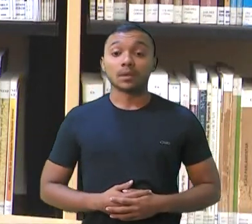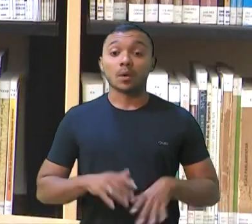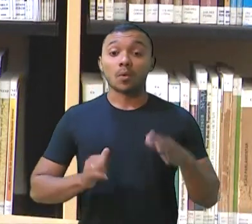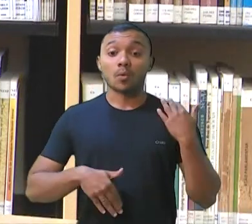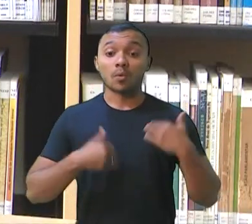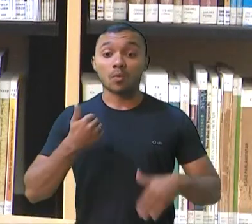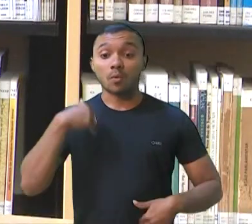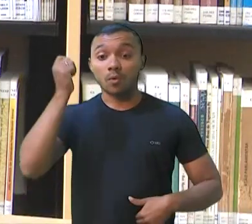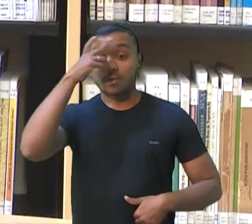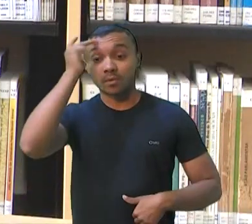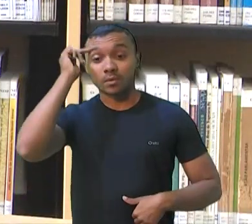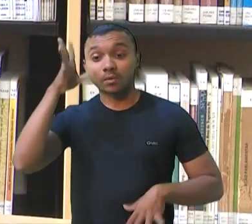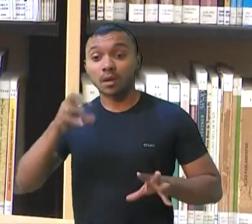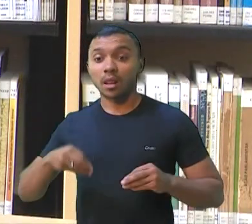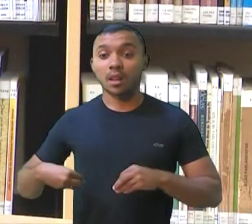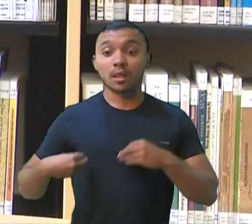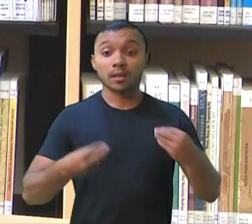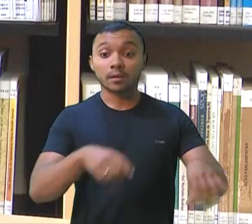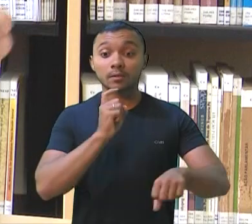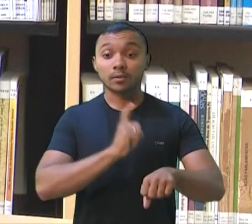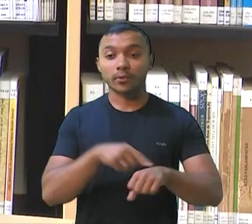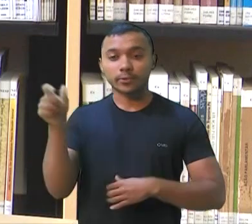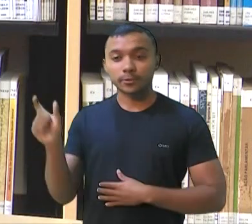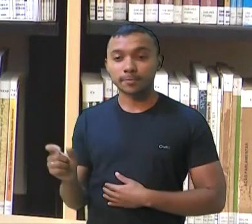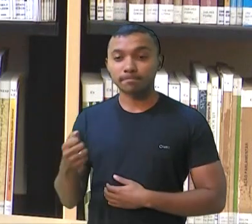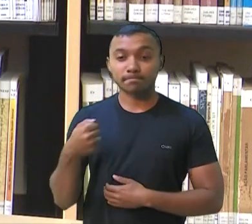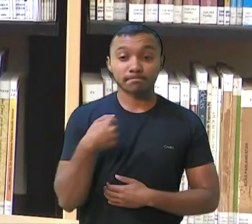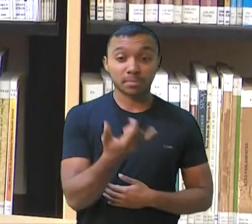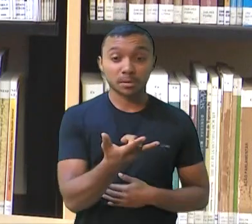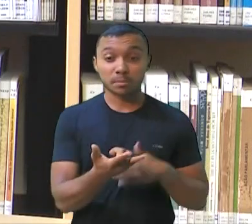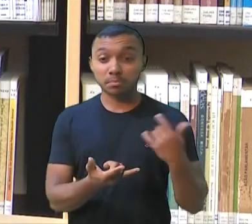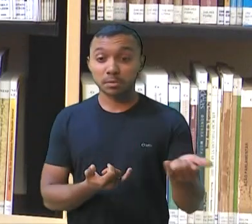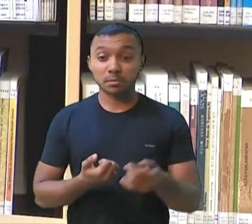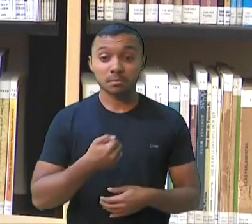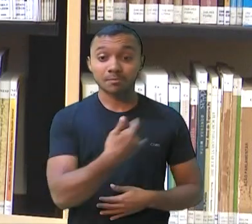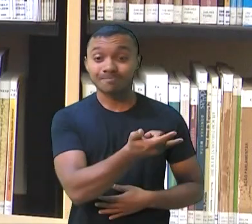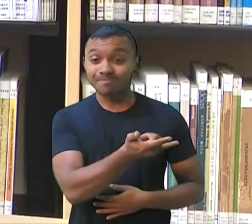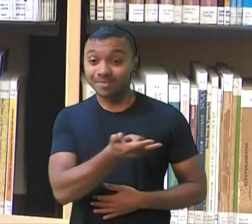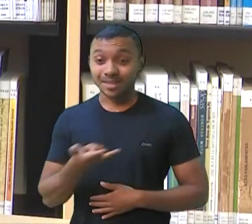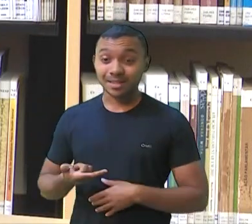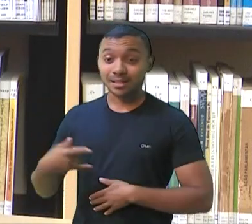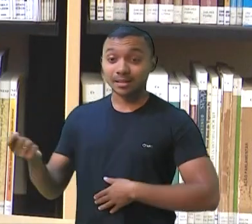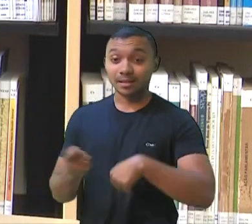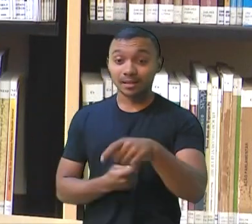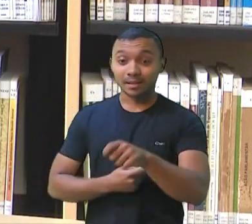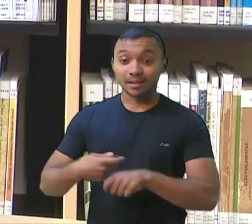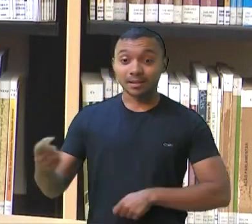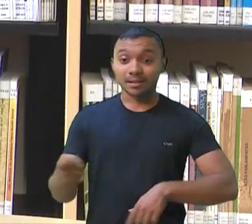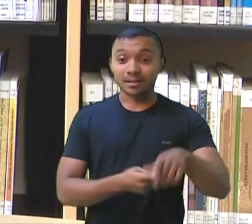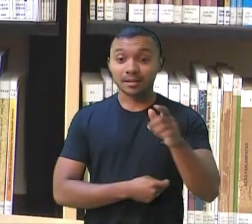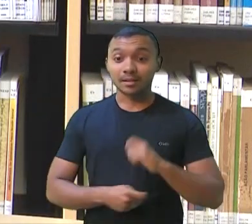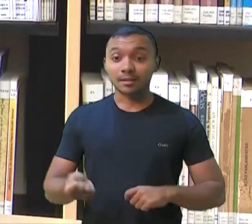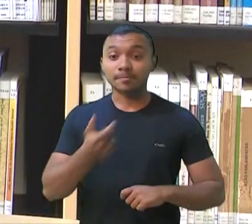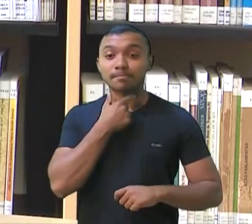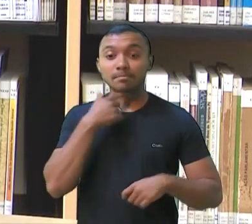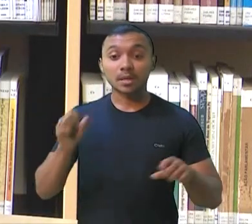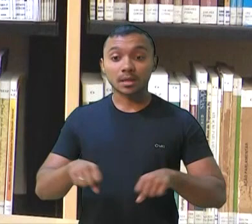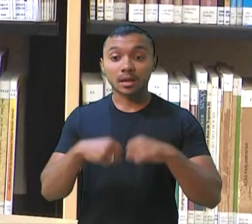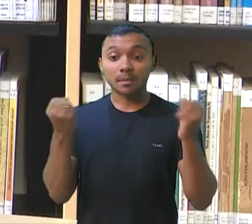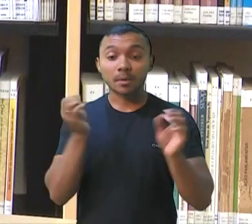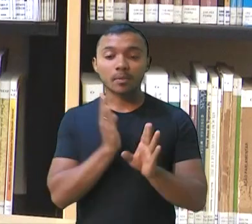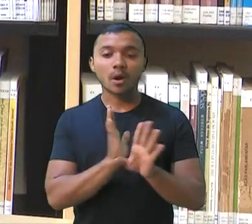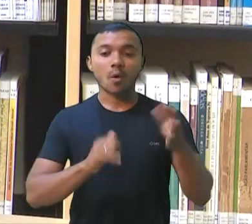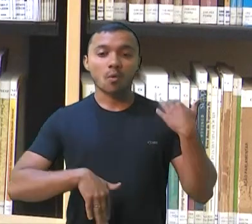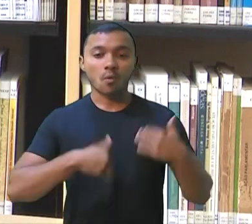dela. Quando o Homem-Aranha vai jogar a teia, quebra o pescoço, porque é um efeito chicote. Você puxa o